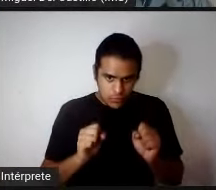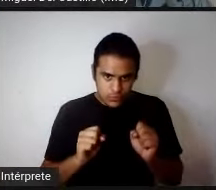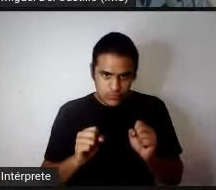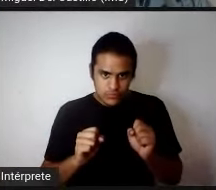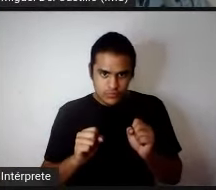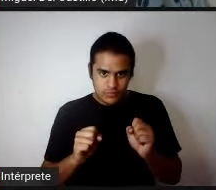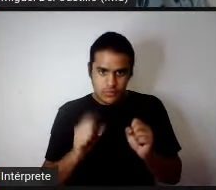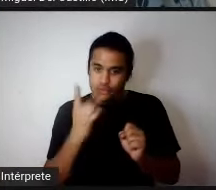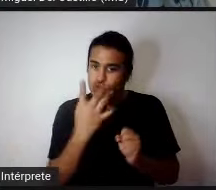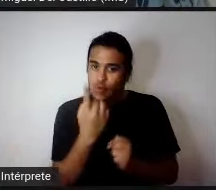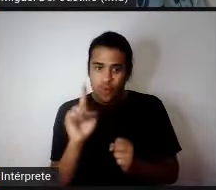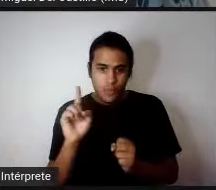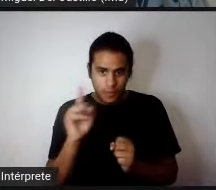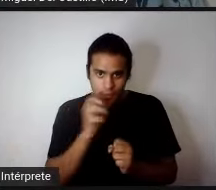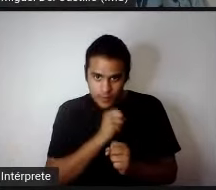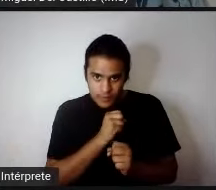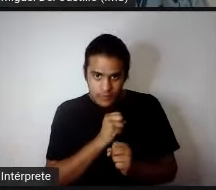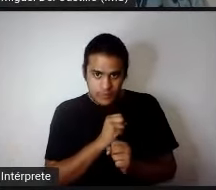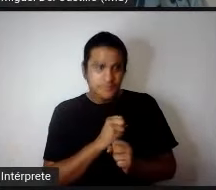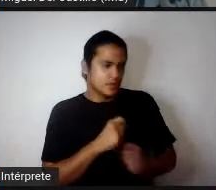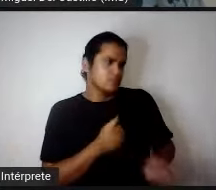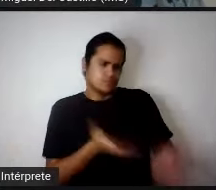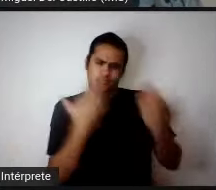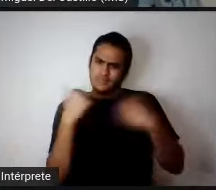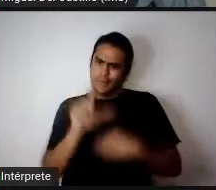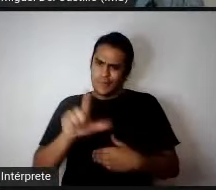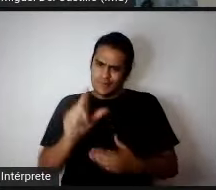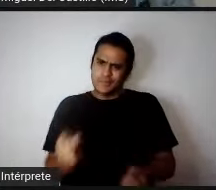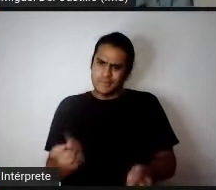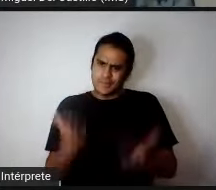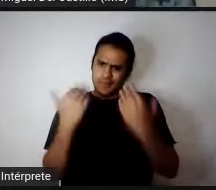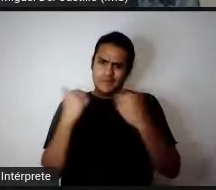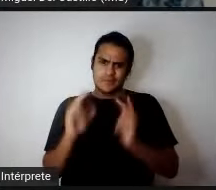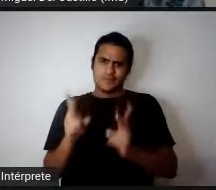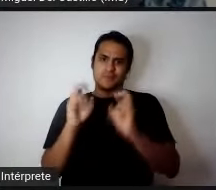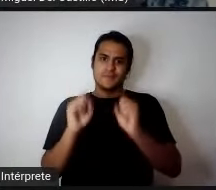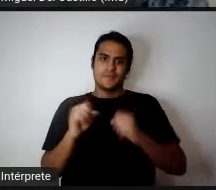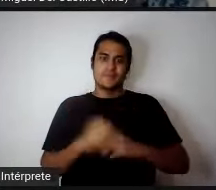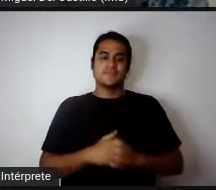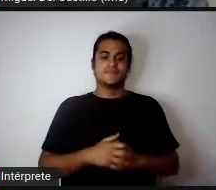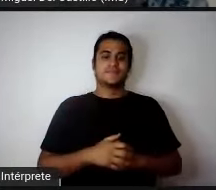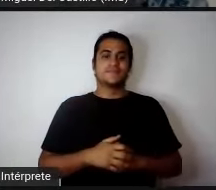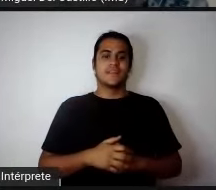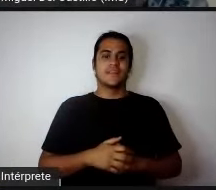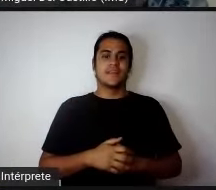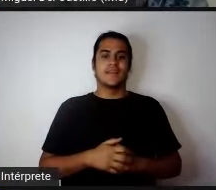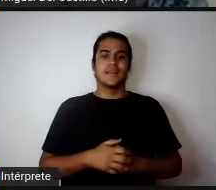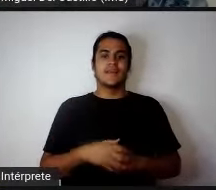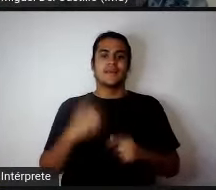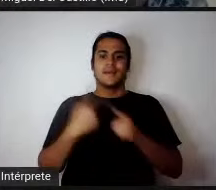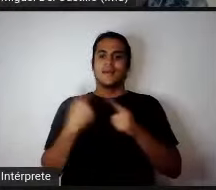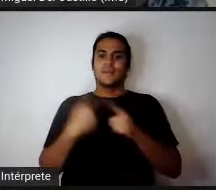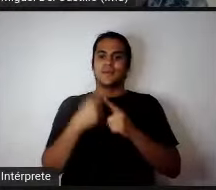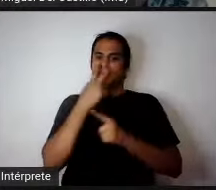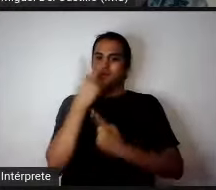Só isso. Claro, não, por favor, Mauro. Pode, claro. Pode continuar. Porque eles fazem